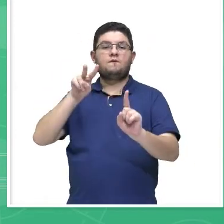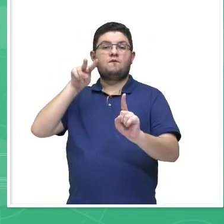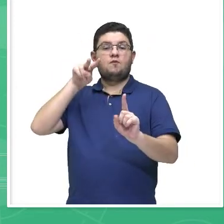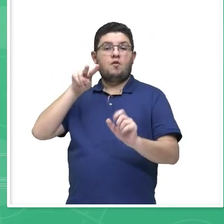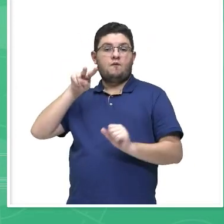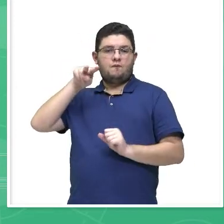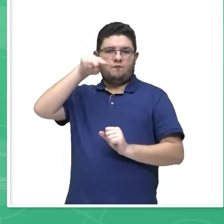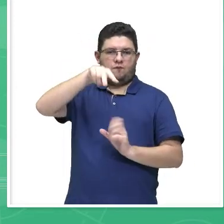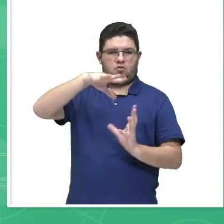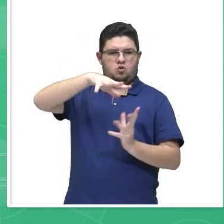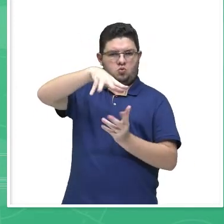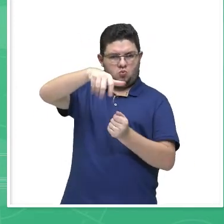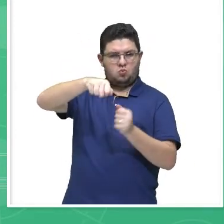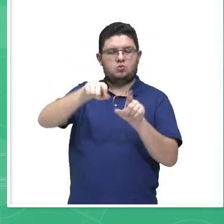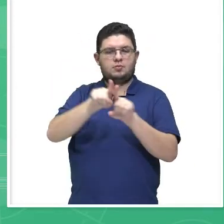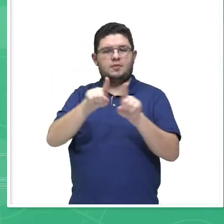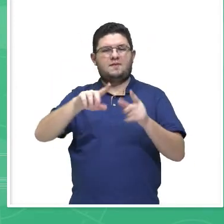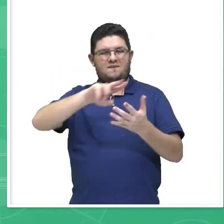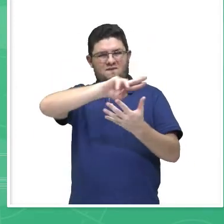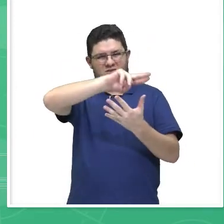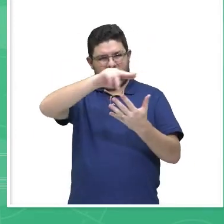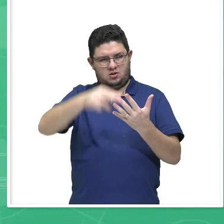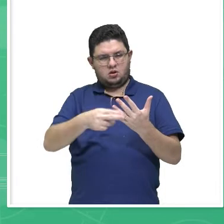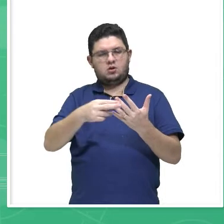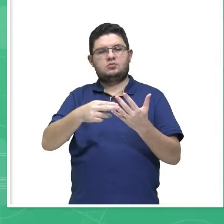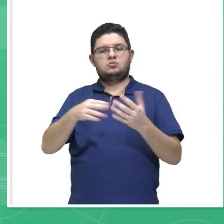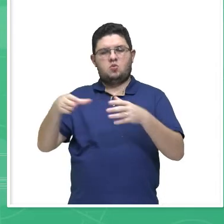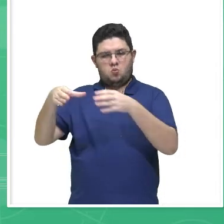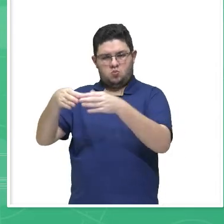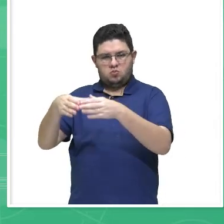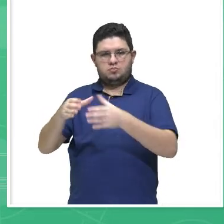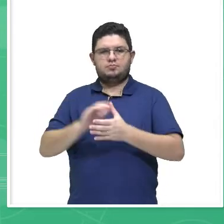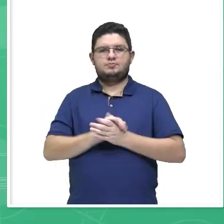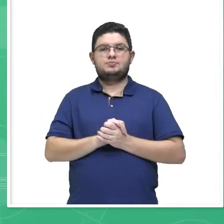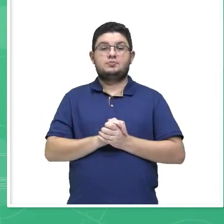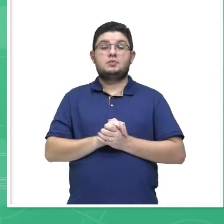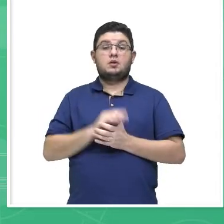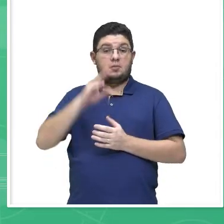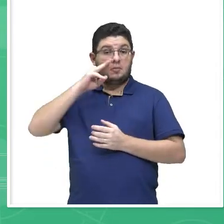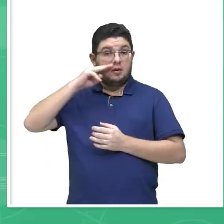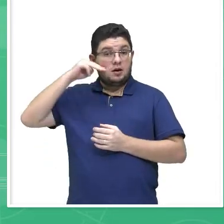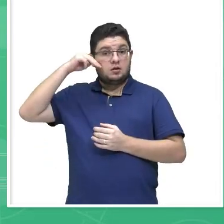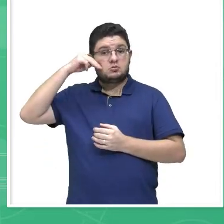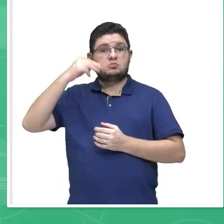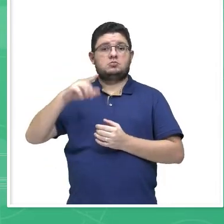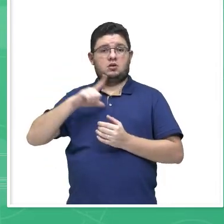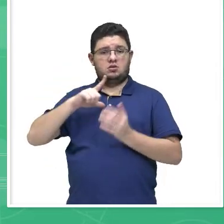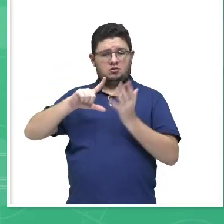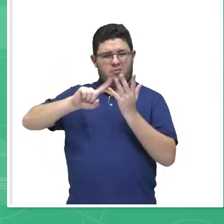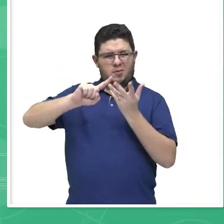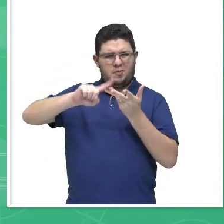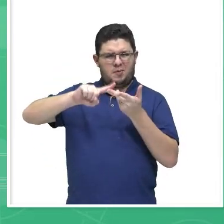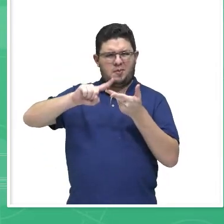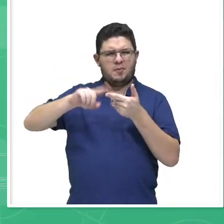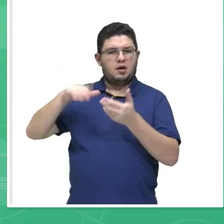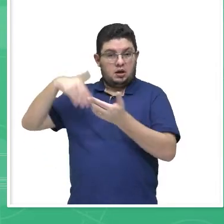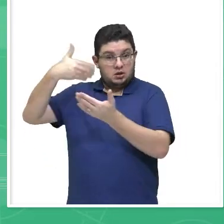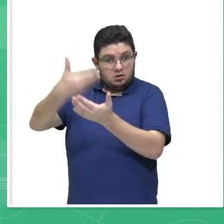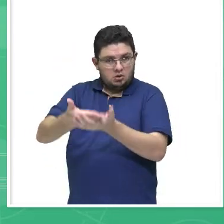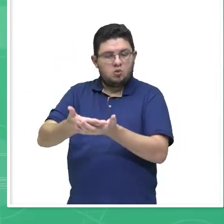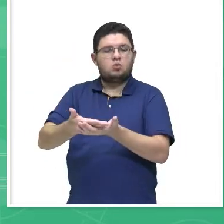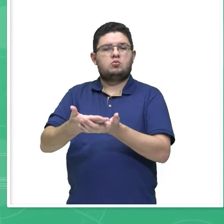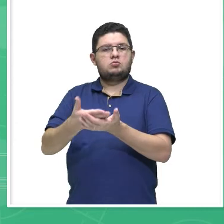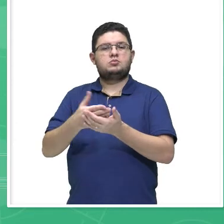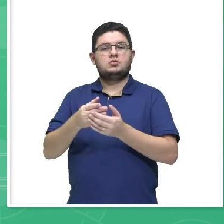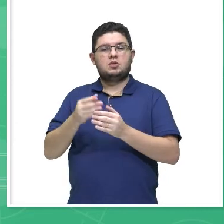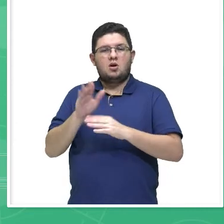de uma classe. Marx deixou realmente um legado, ou seja, uma contribuição muito grande